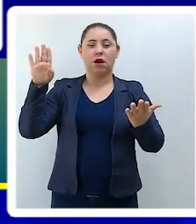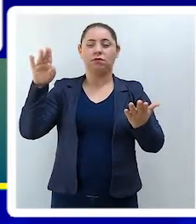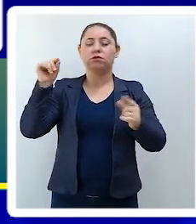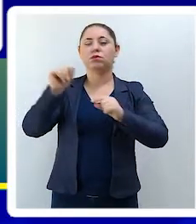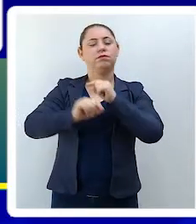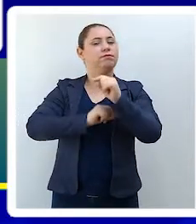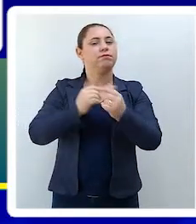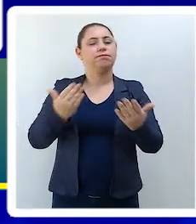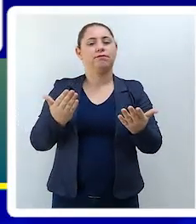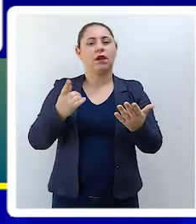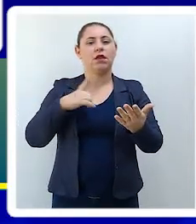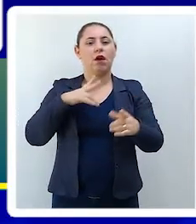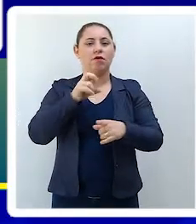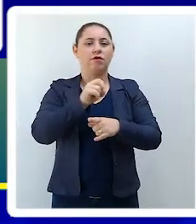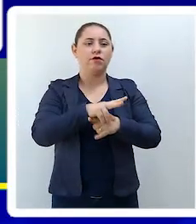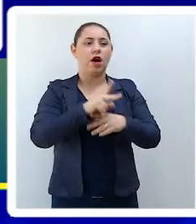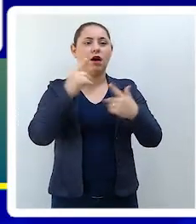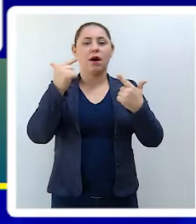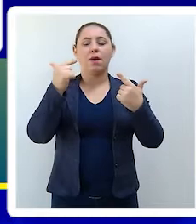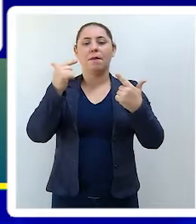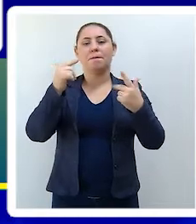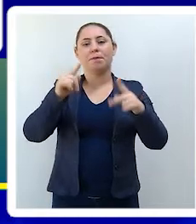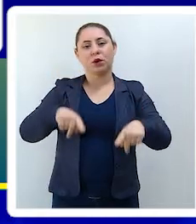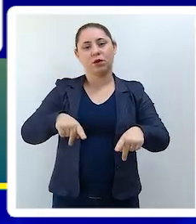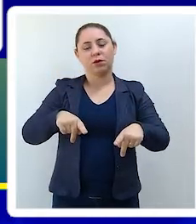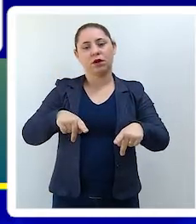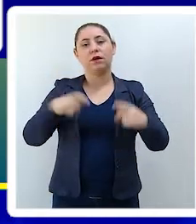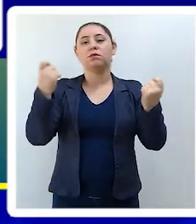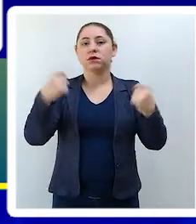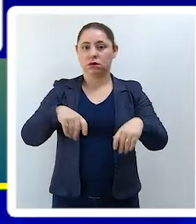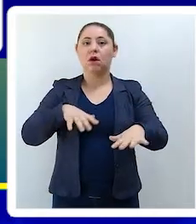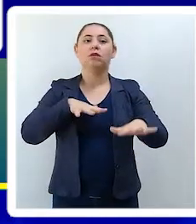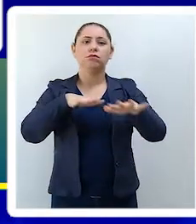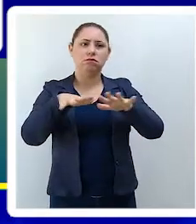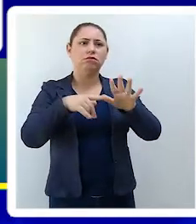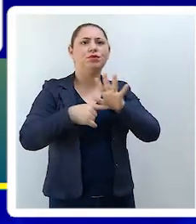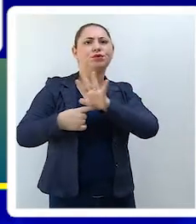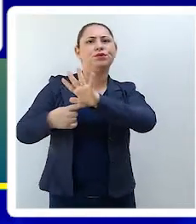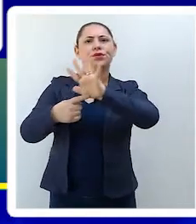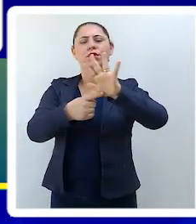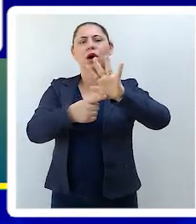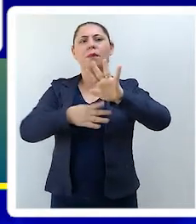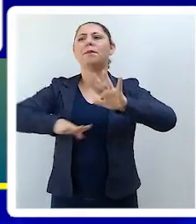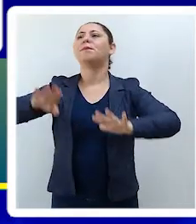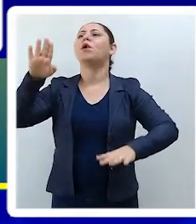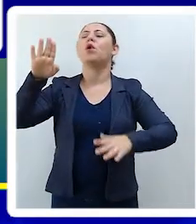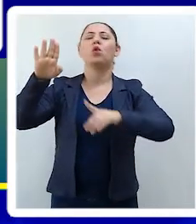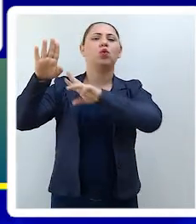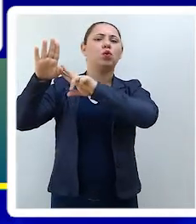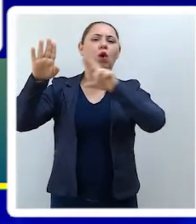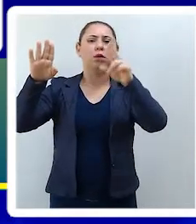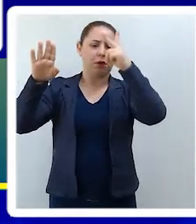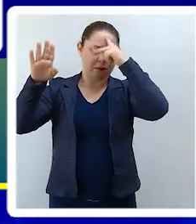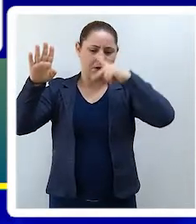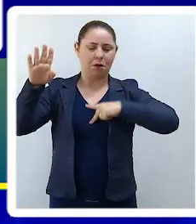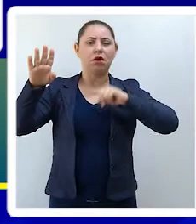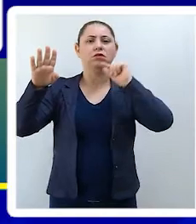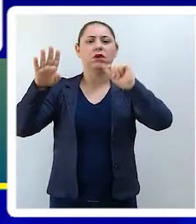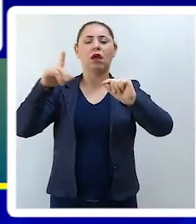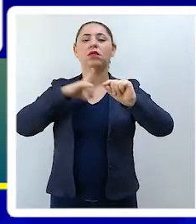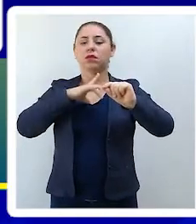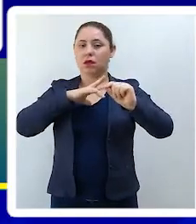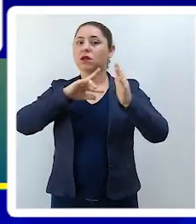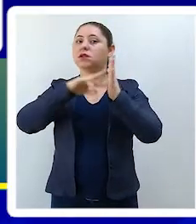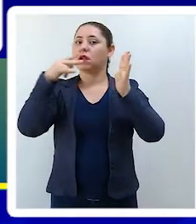em uma candidatura a um cargo público, ela tenha que fazer a campanha em nome próprio, que ela entenda que